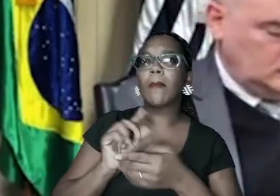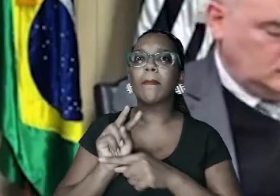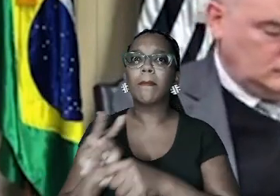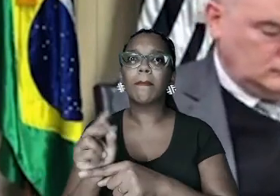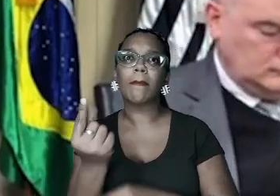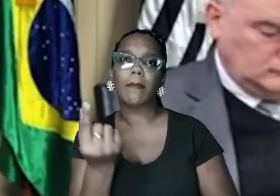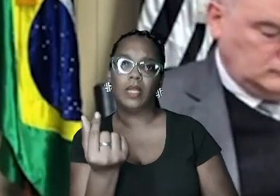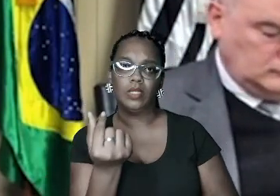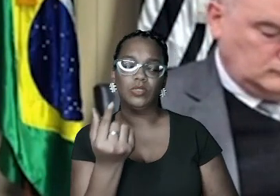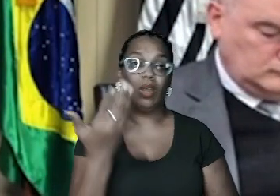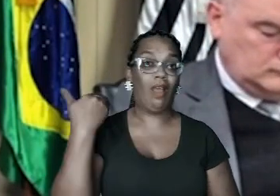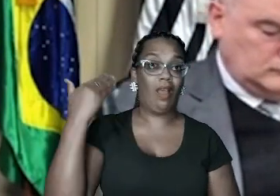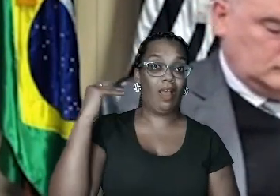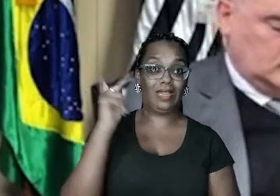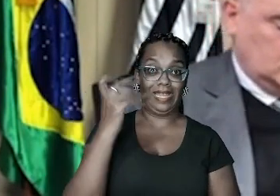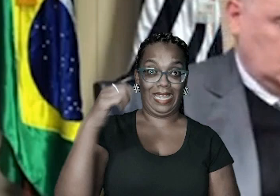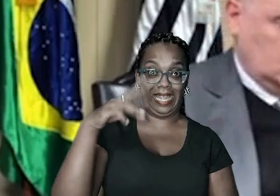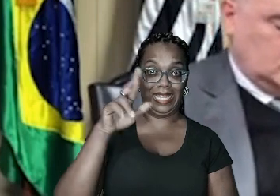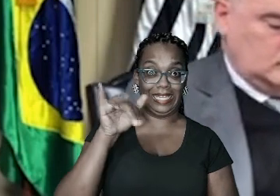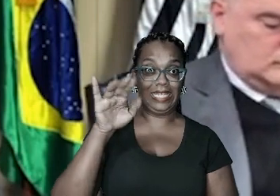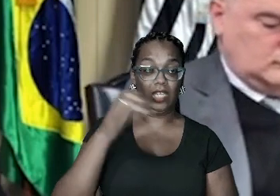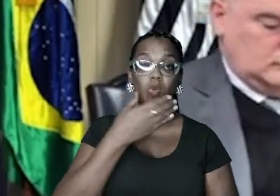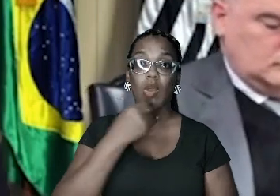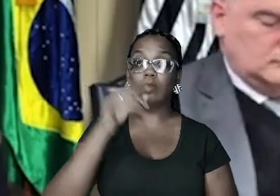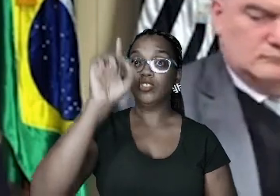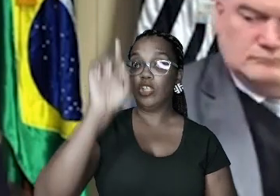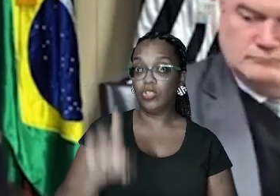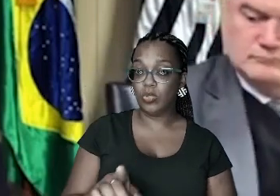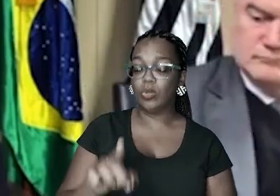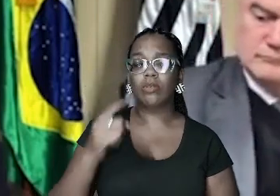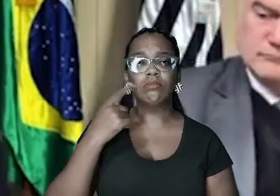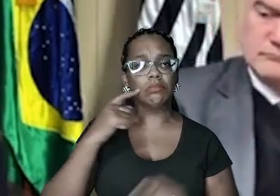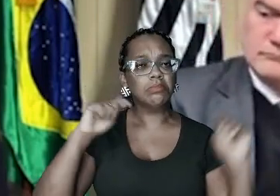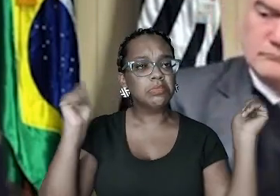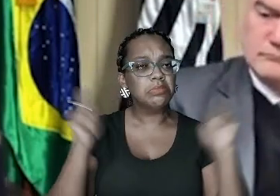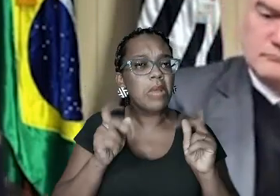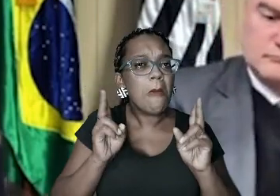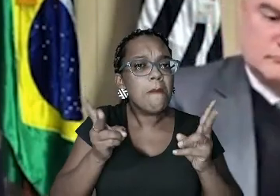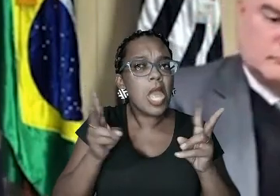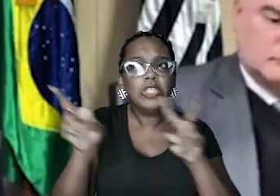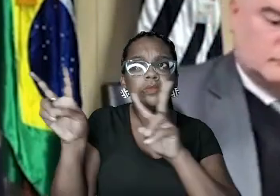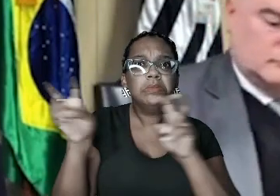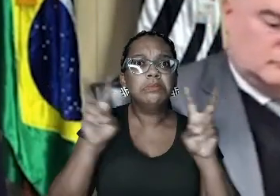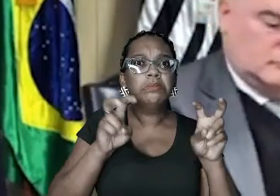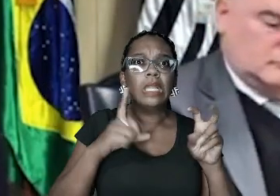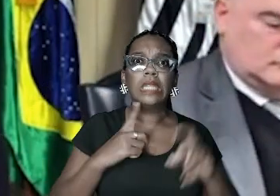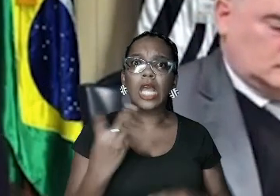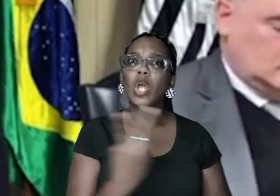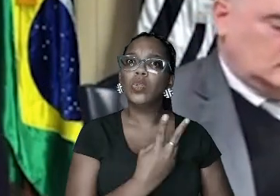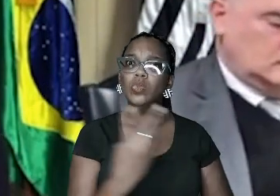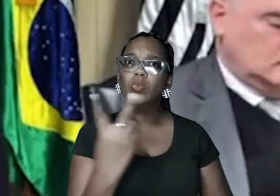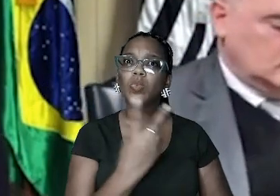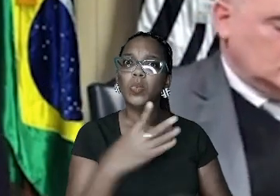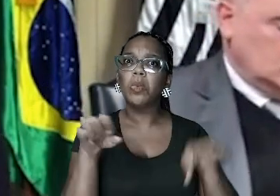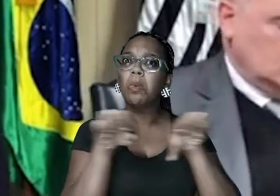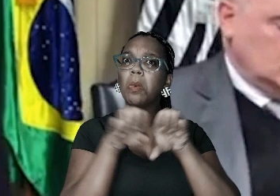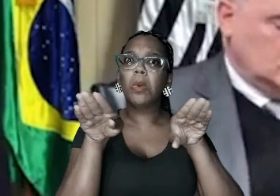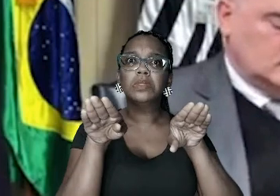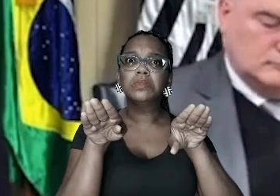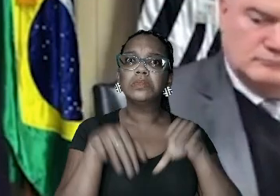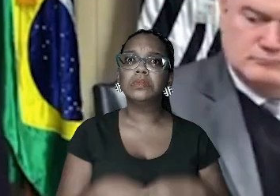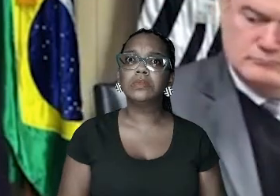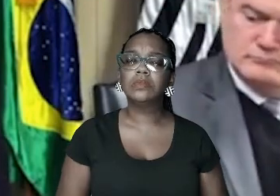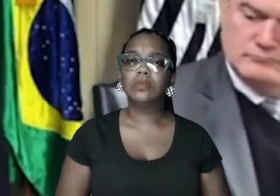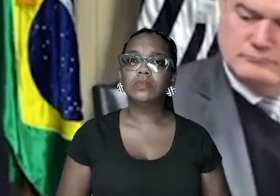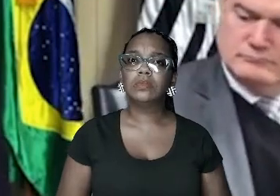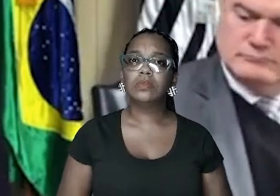condições artificiais de oferta demanda de preço a cvm que era diretor inclusive interpretou que é possível quem é o mesmo